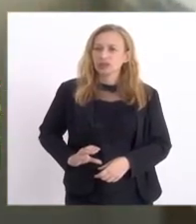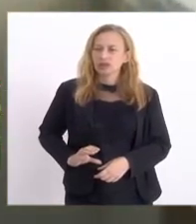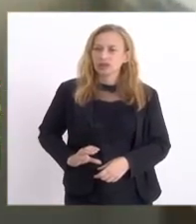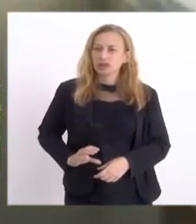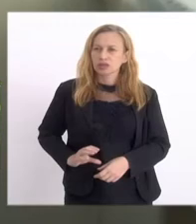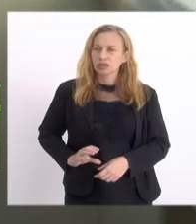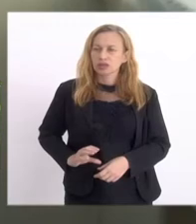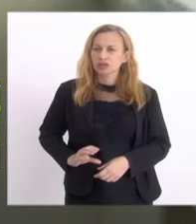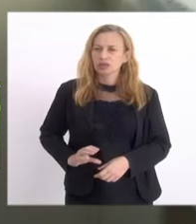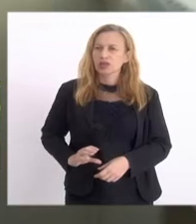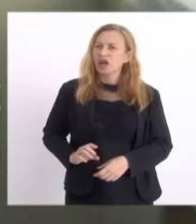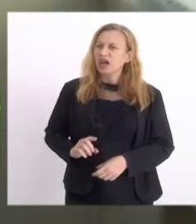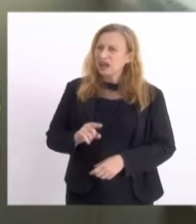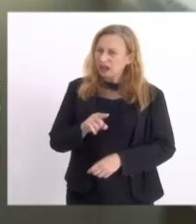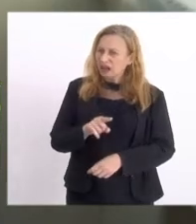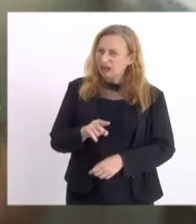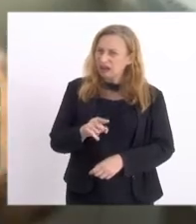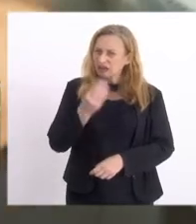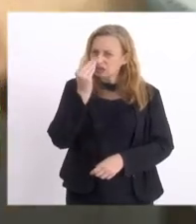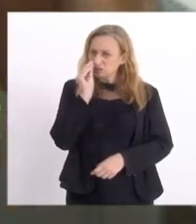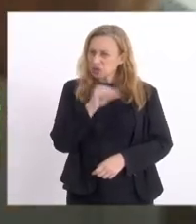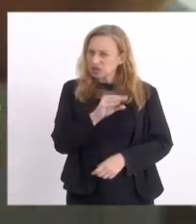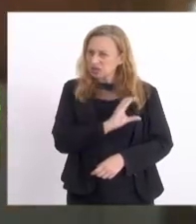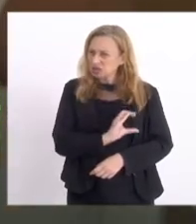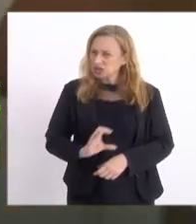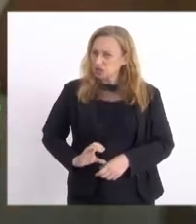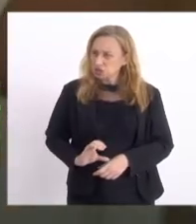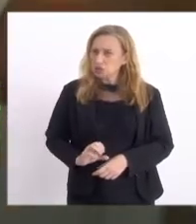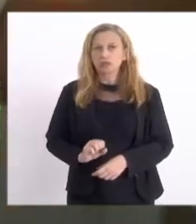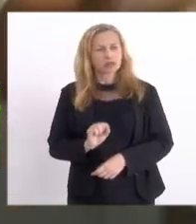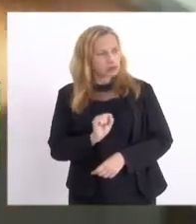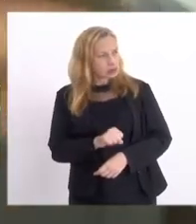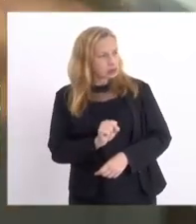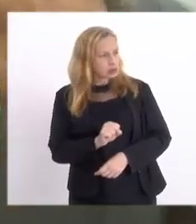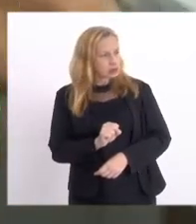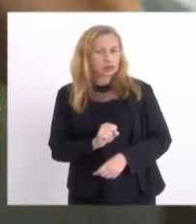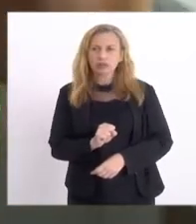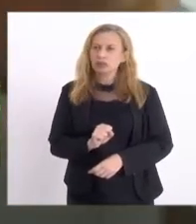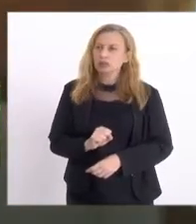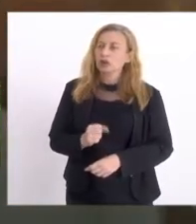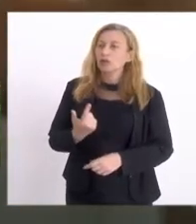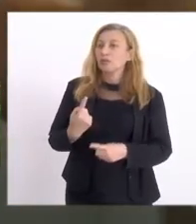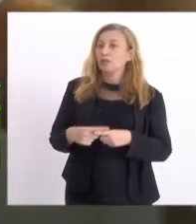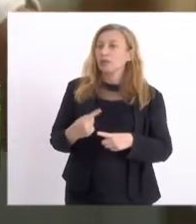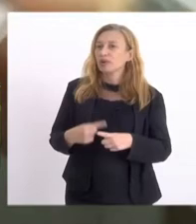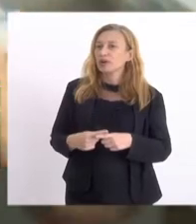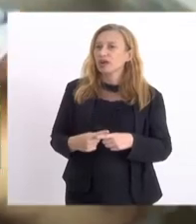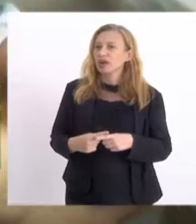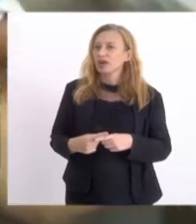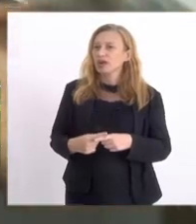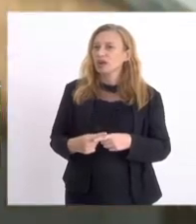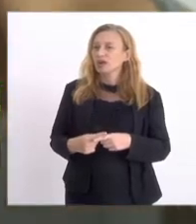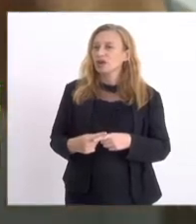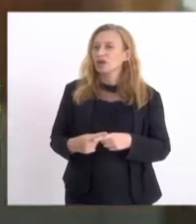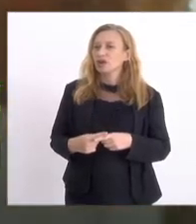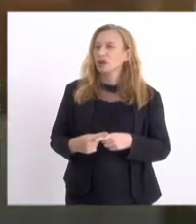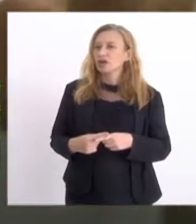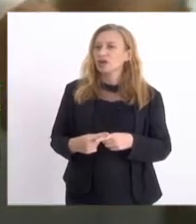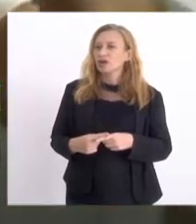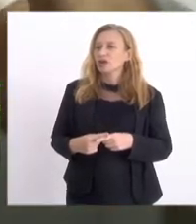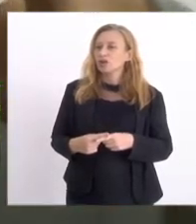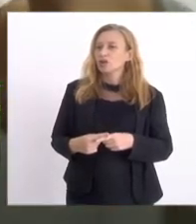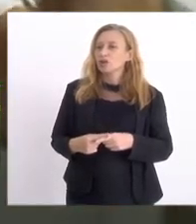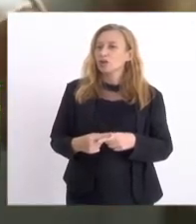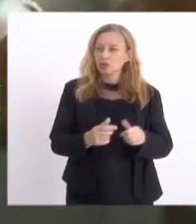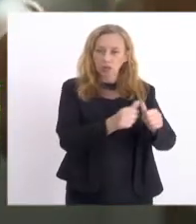cristofobia? Também está. Porque a figura, né, maior, né, da Umbanda, que